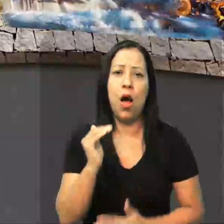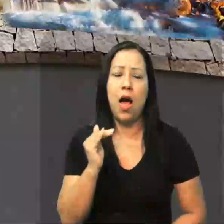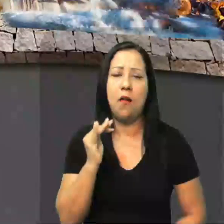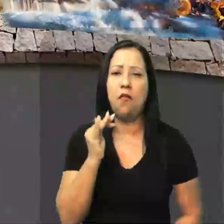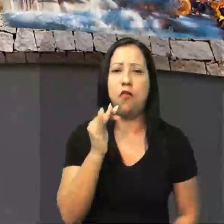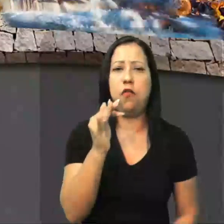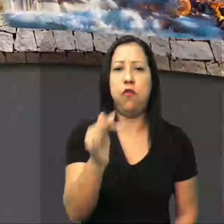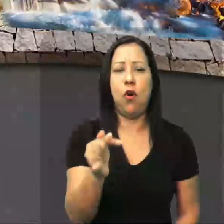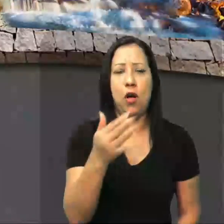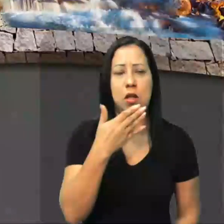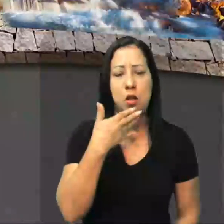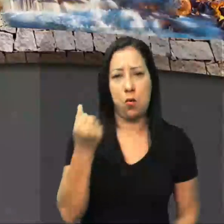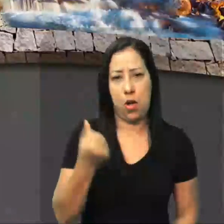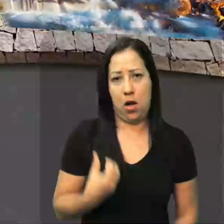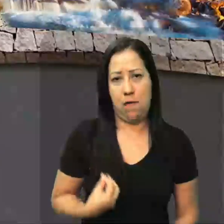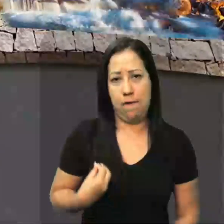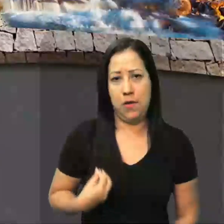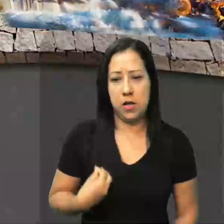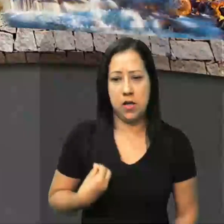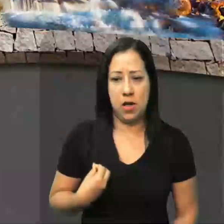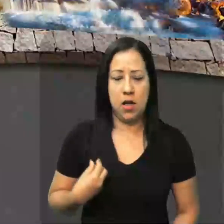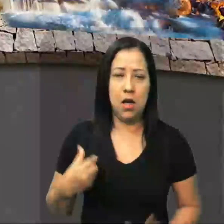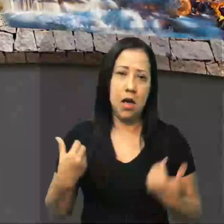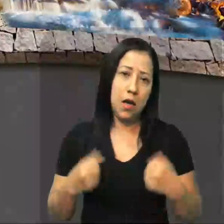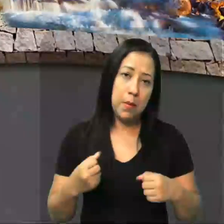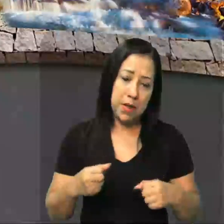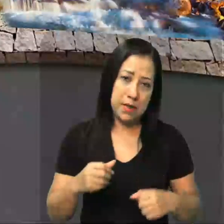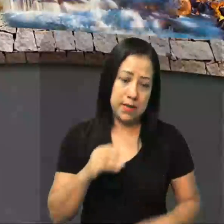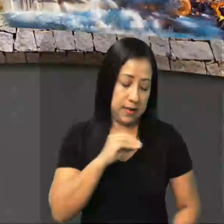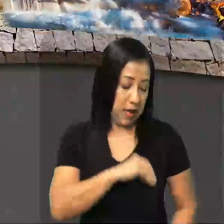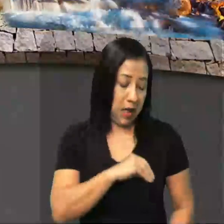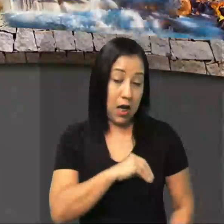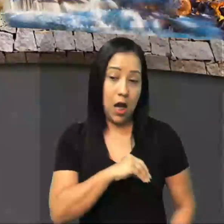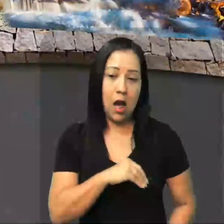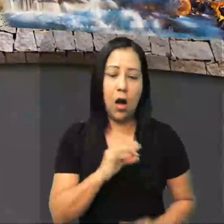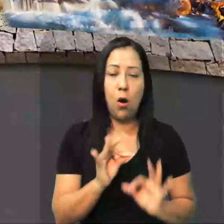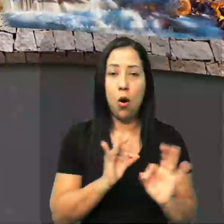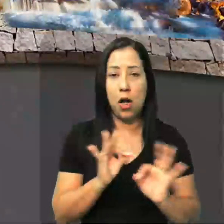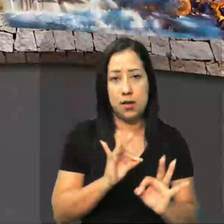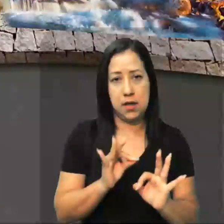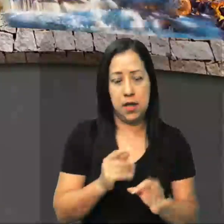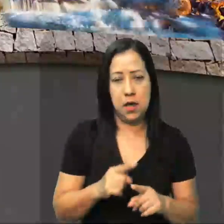ter distribuição de renda. Qual o país mais rico do mundo até hoje?